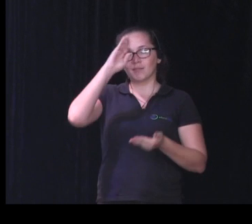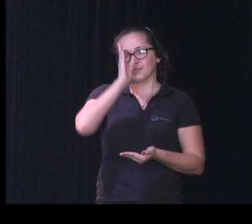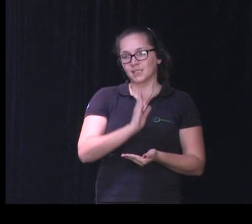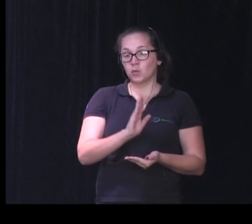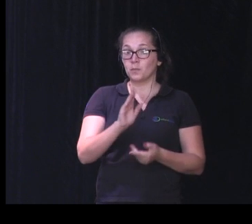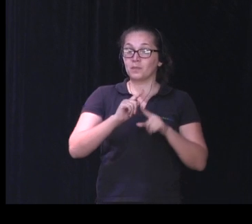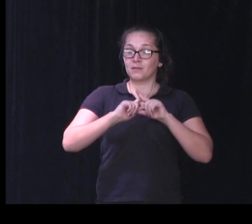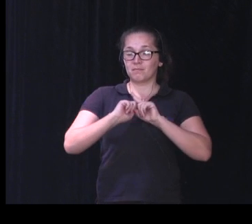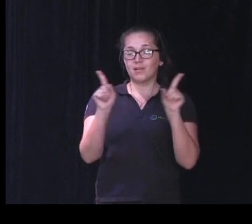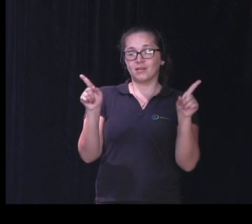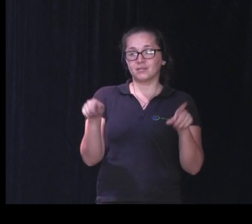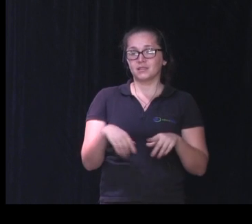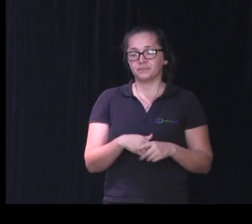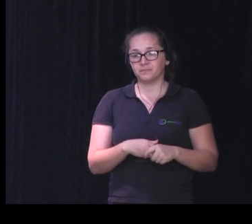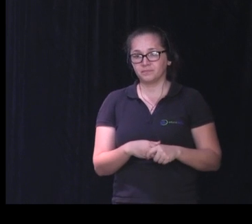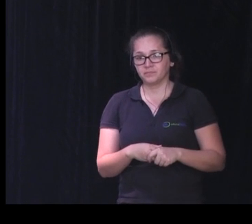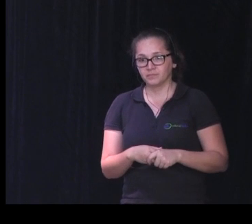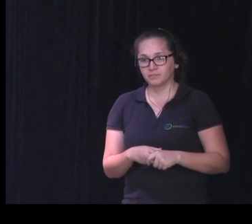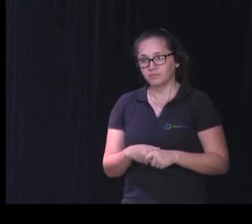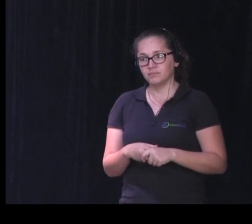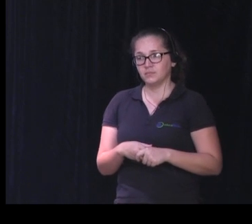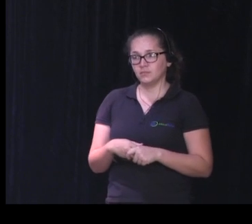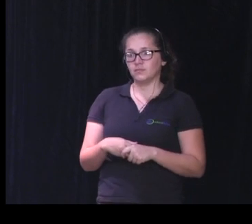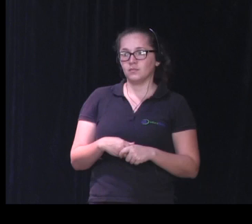comparado com o Brasil. Mas